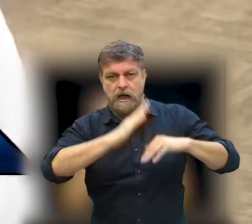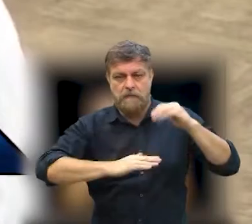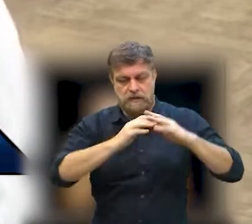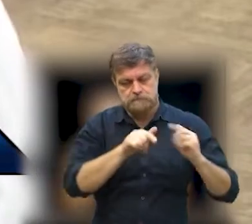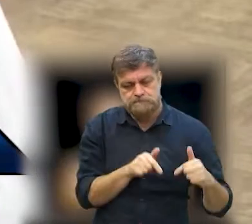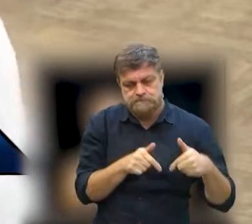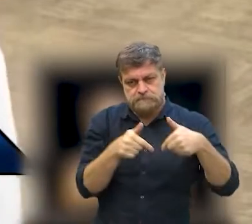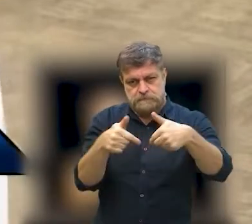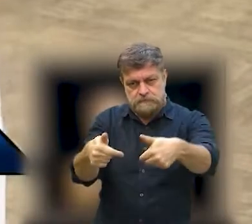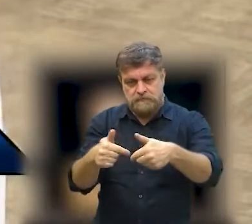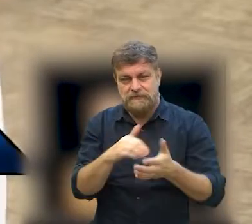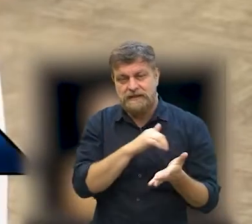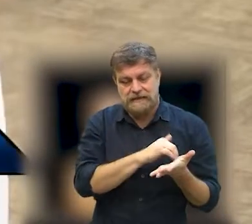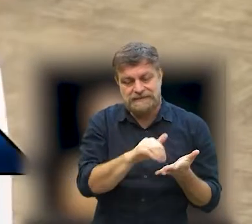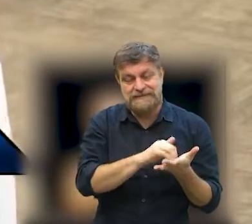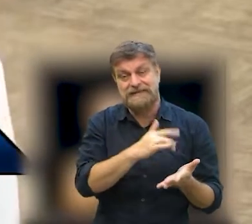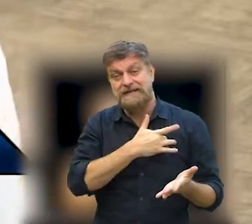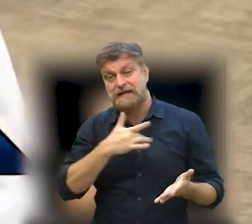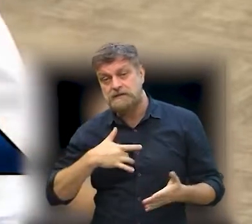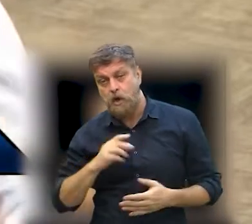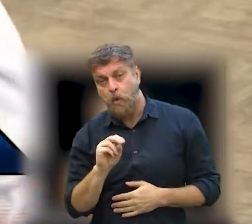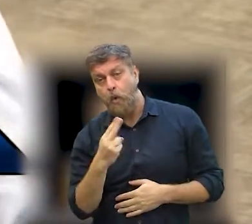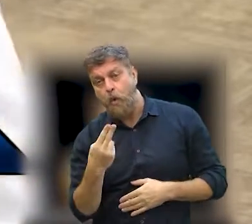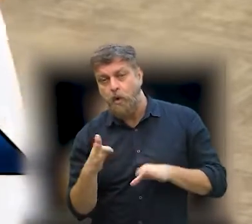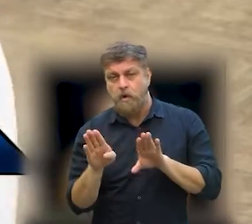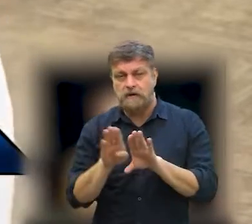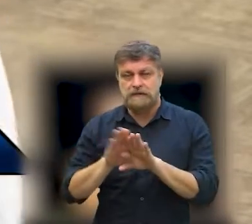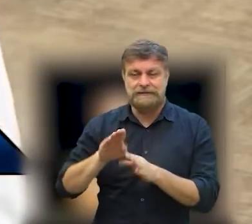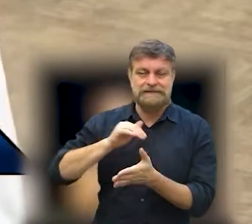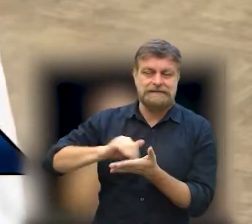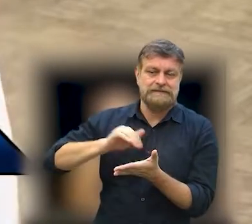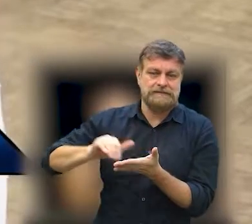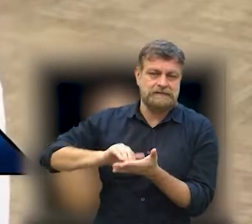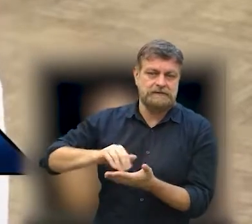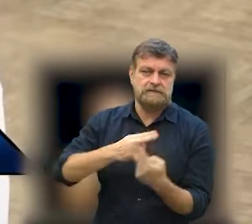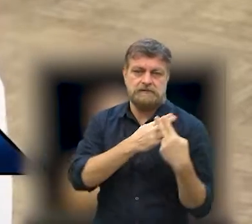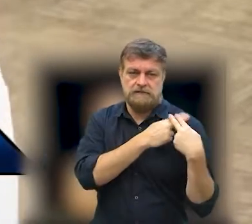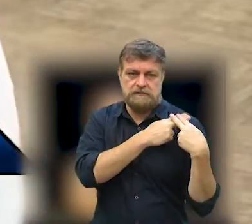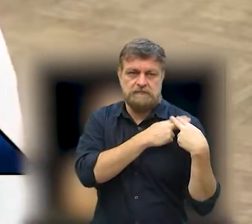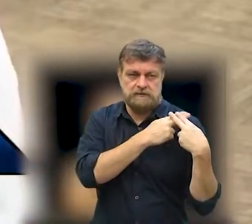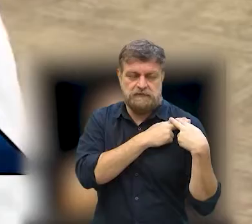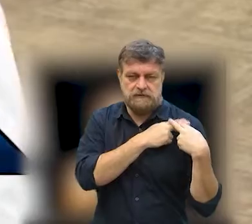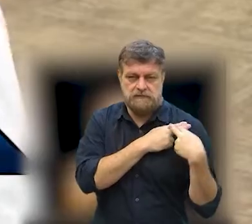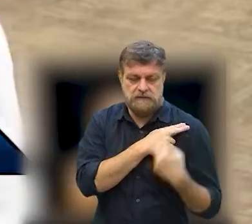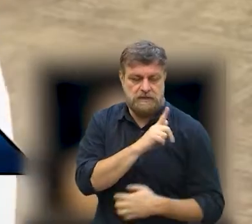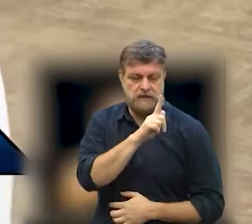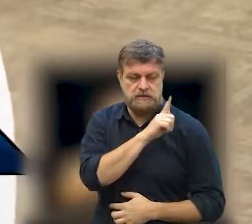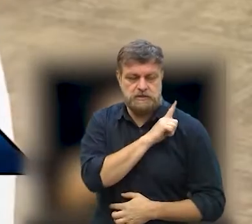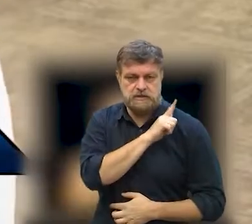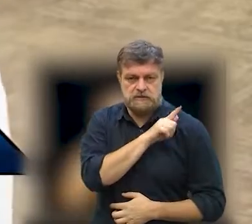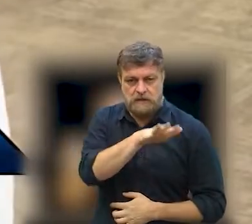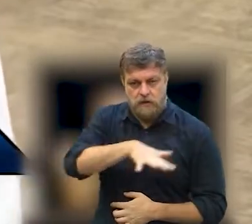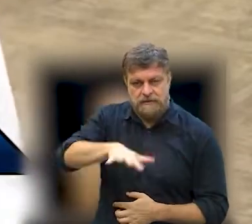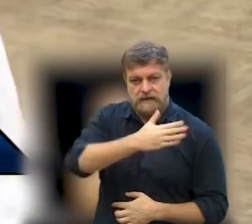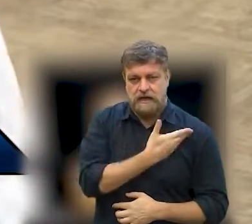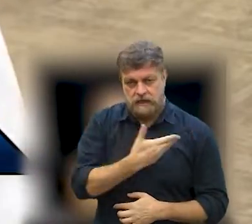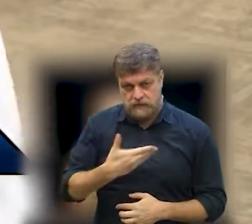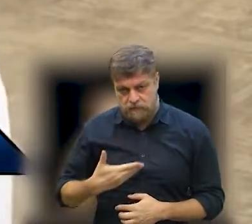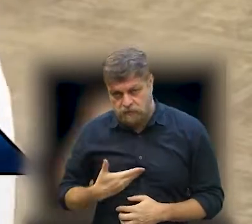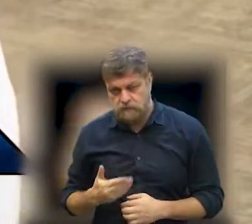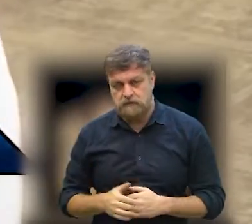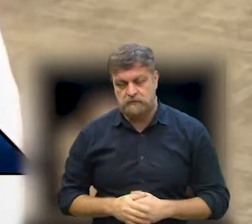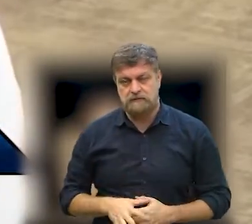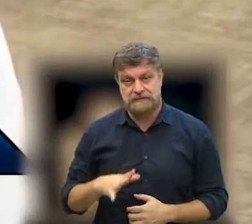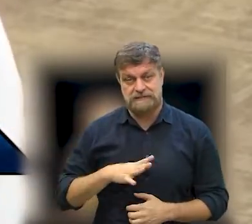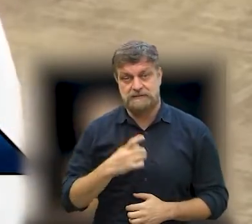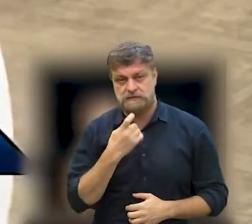possam ser tomadas, seja pela Secretaria de Saúde ou outras secretarias envolvidas na gestão da coisa pública ou